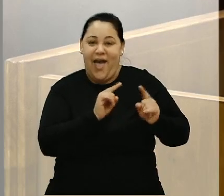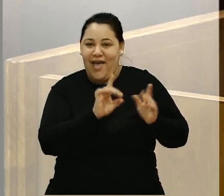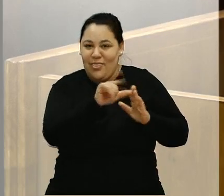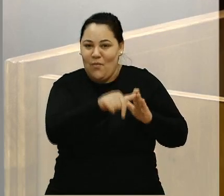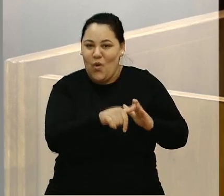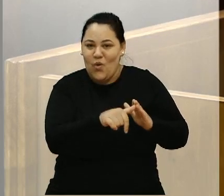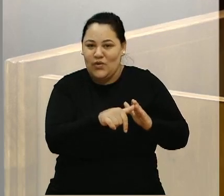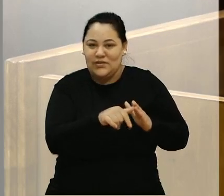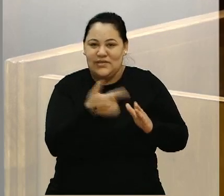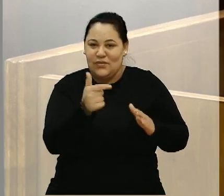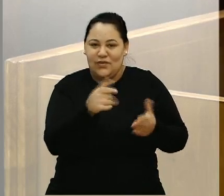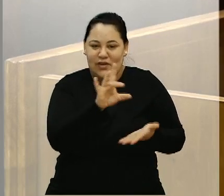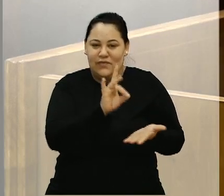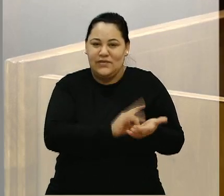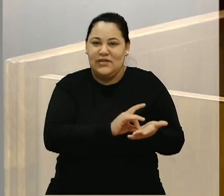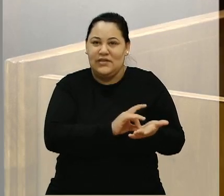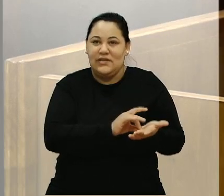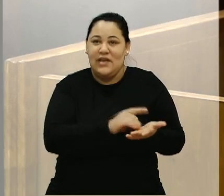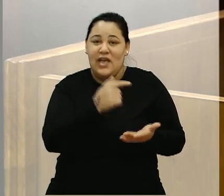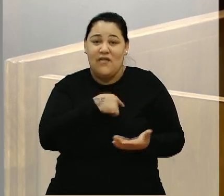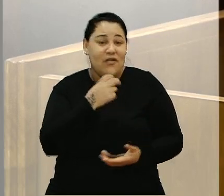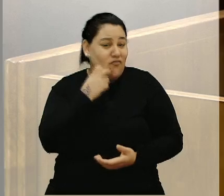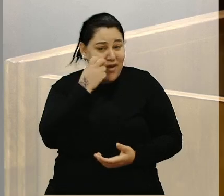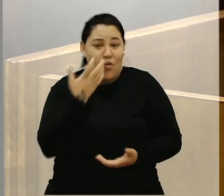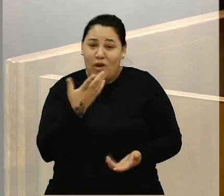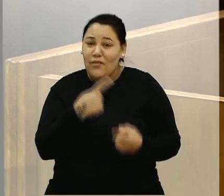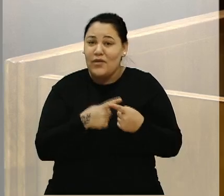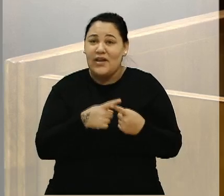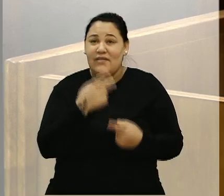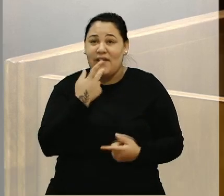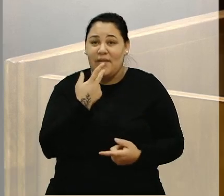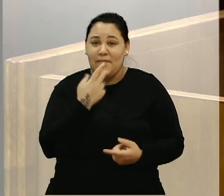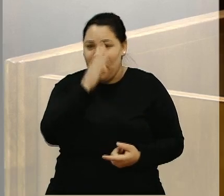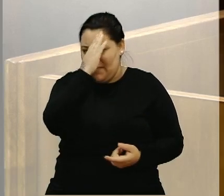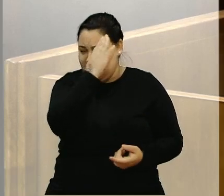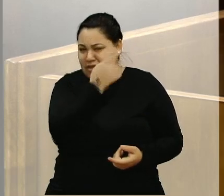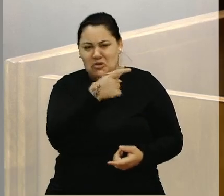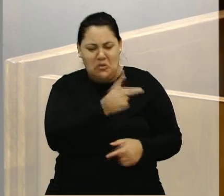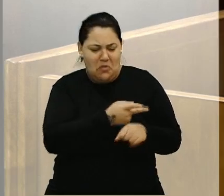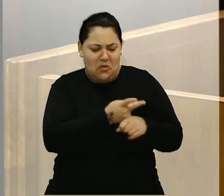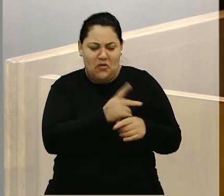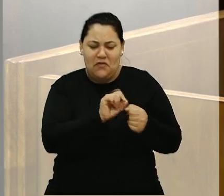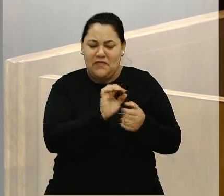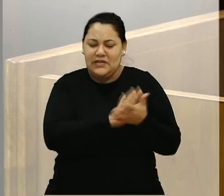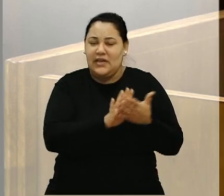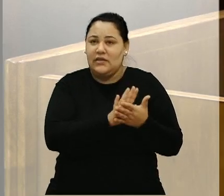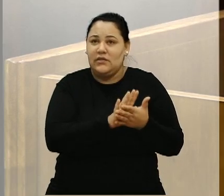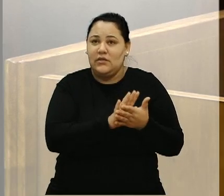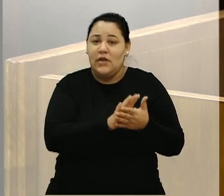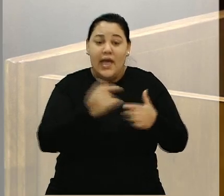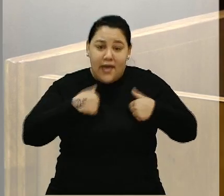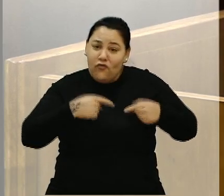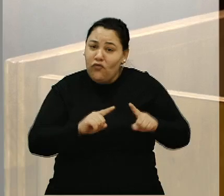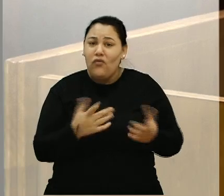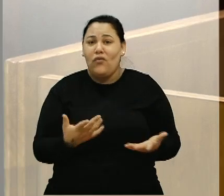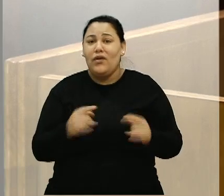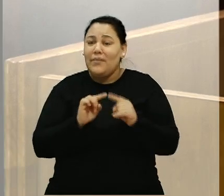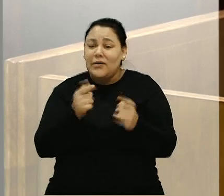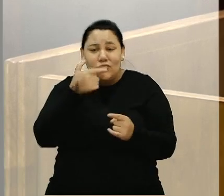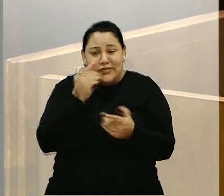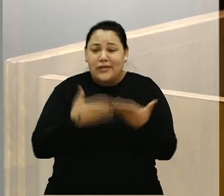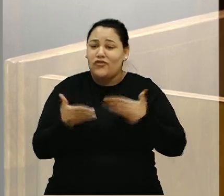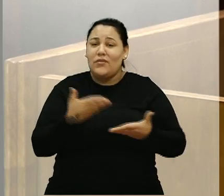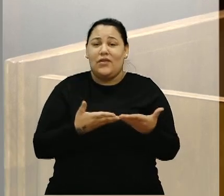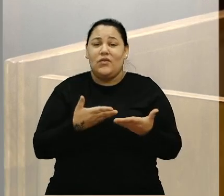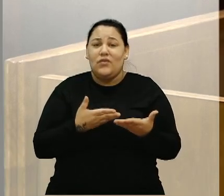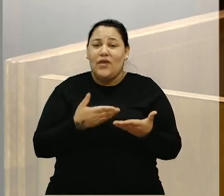tenho registrado, eu passo vergonha, porque eles dizem, o Bambre Santo nem foi atrás. Não, eu fui, mas não fui atendido.